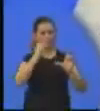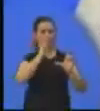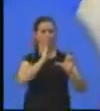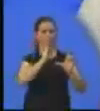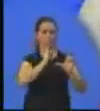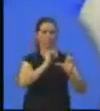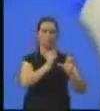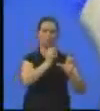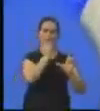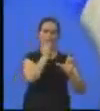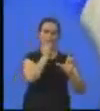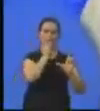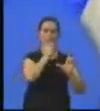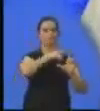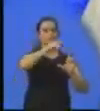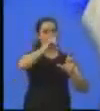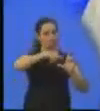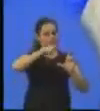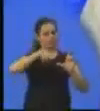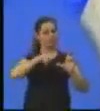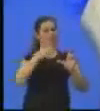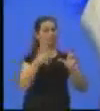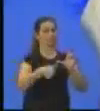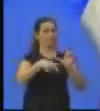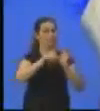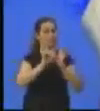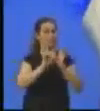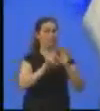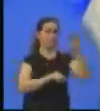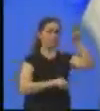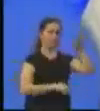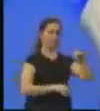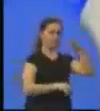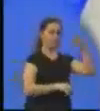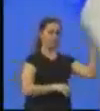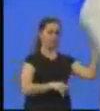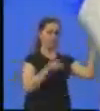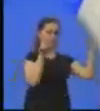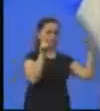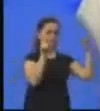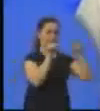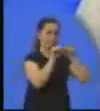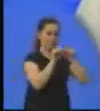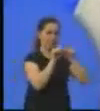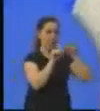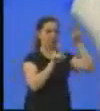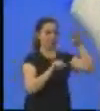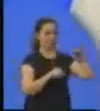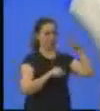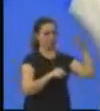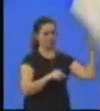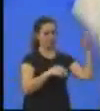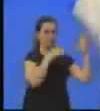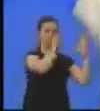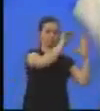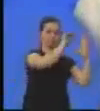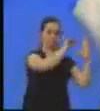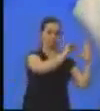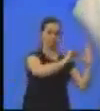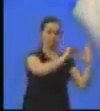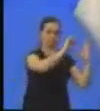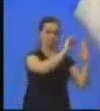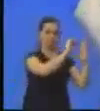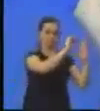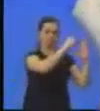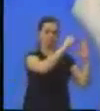tenho vou montar uma tabela de pontos novamente, ficou por sua conta, montar a tabela de pontos, coloque os valores,